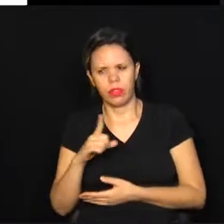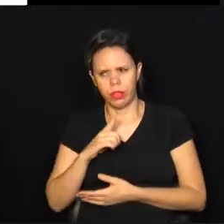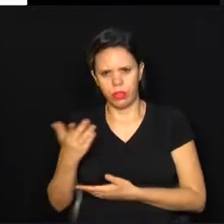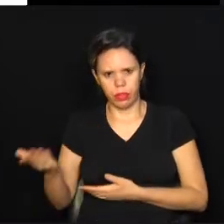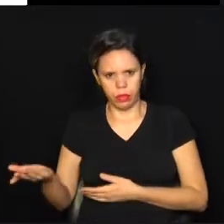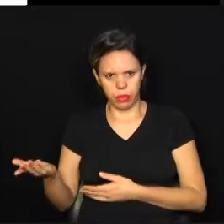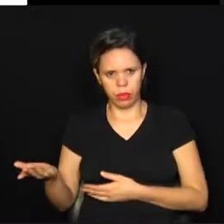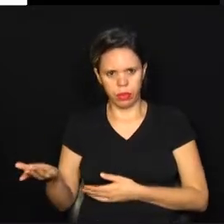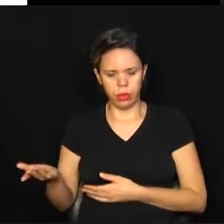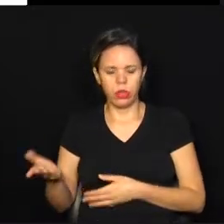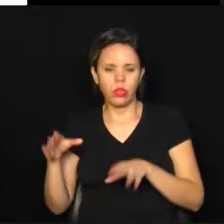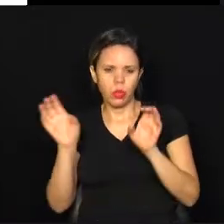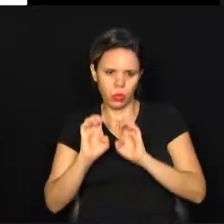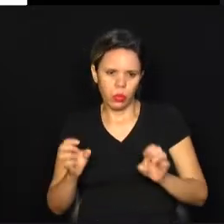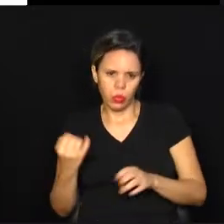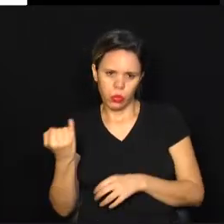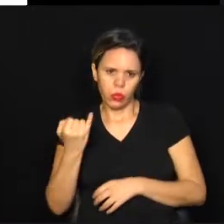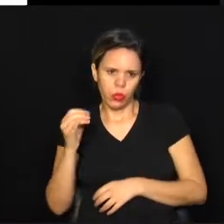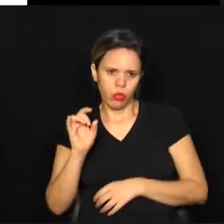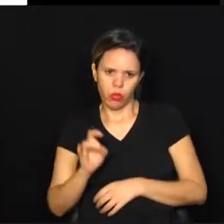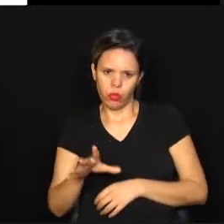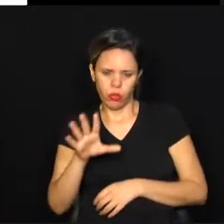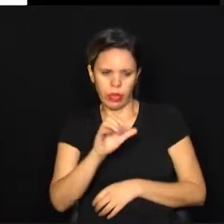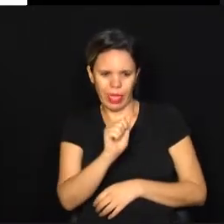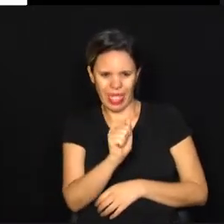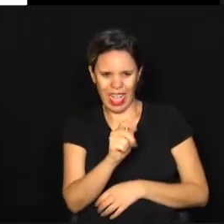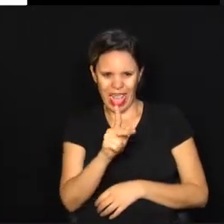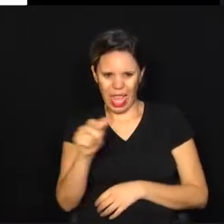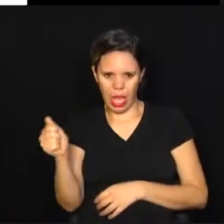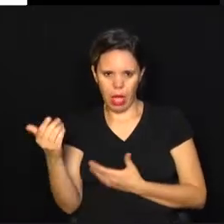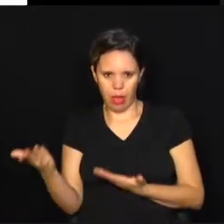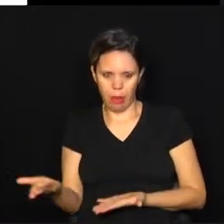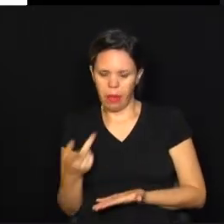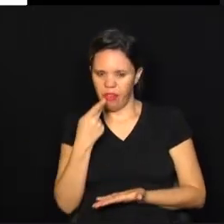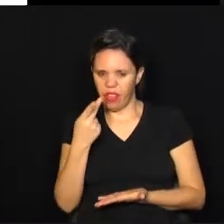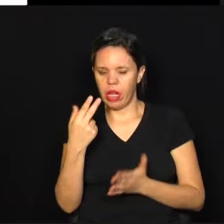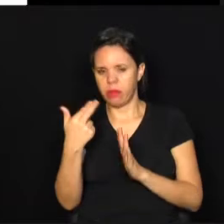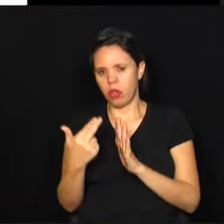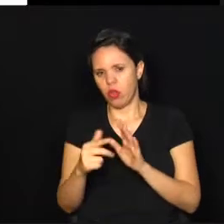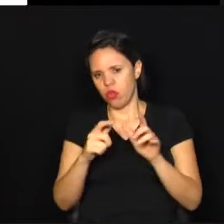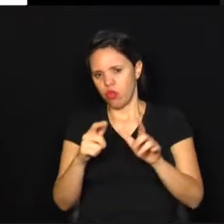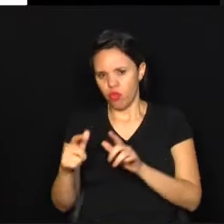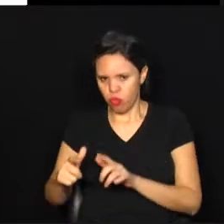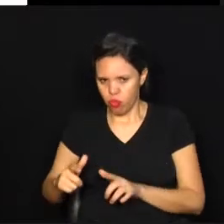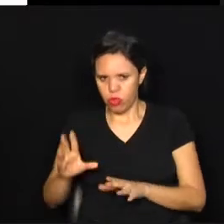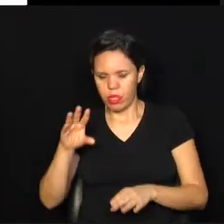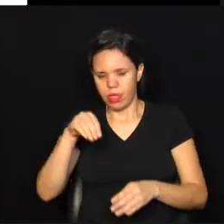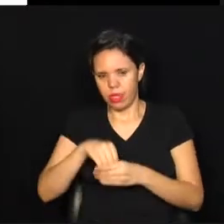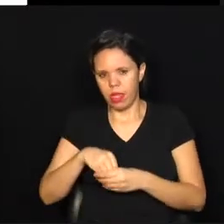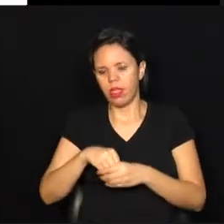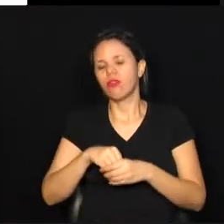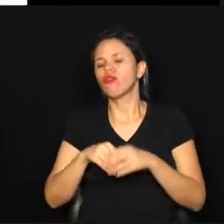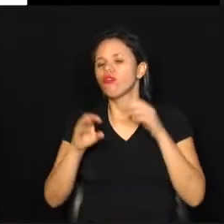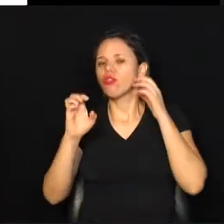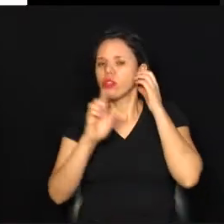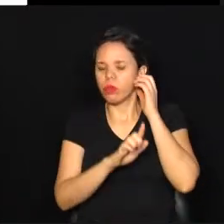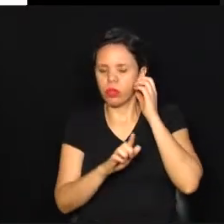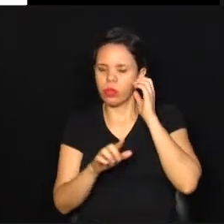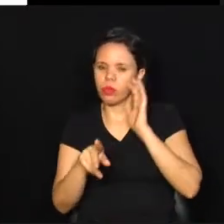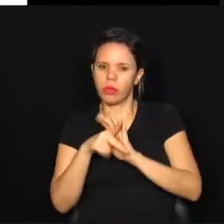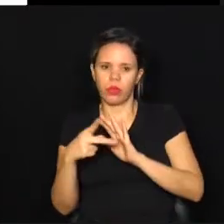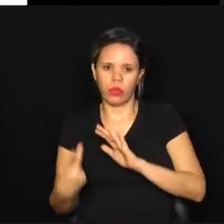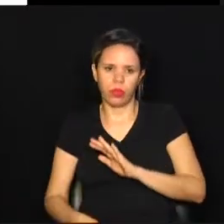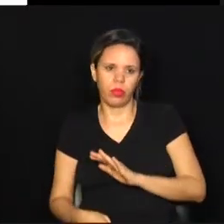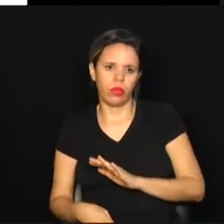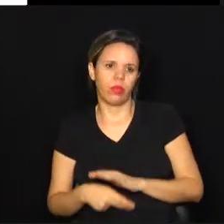tem estruturas importantes, não só a APA, como foi citado aqui, mas também estruturas dentro, né, do